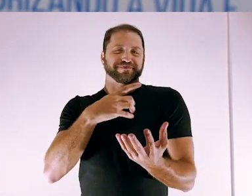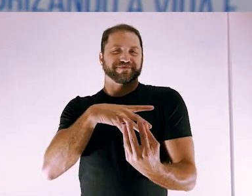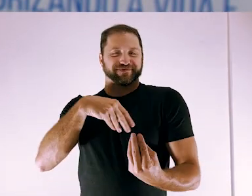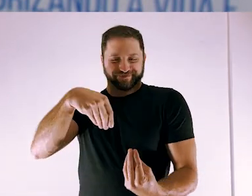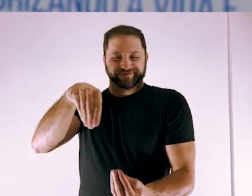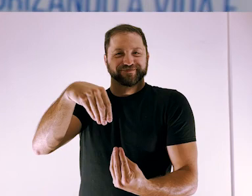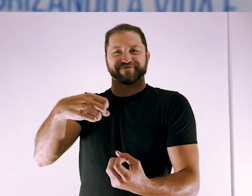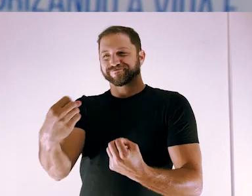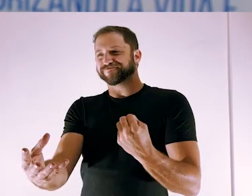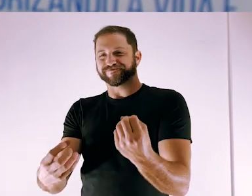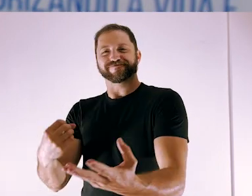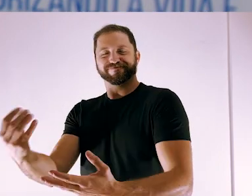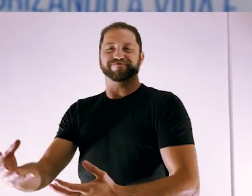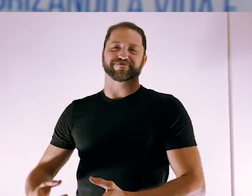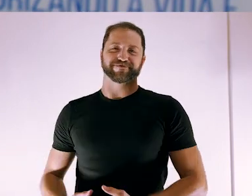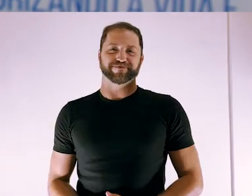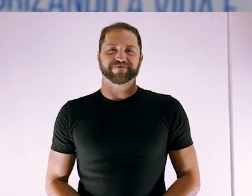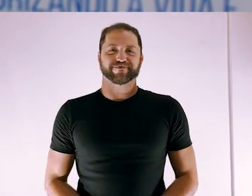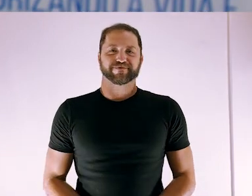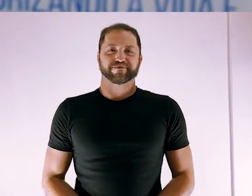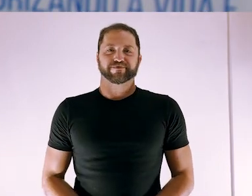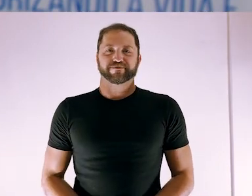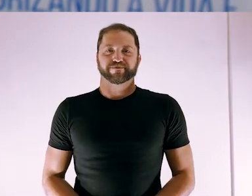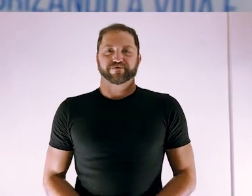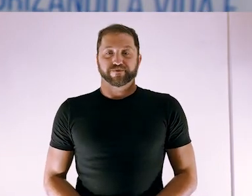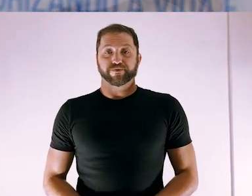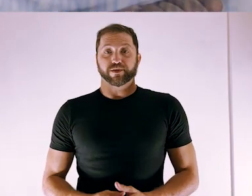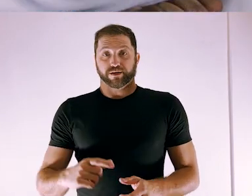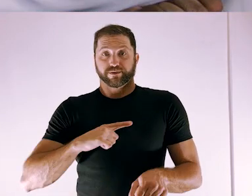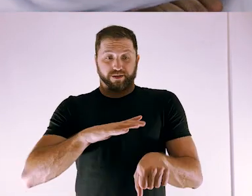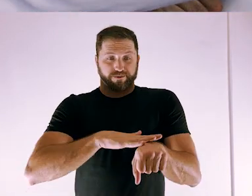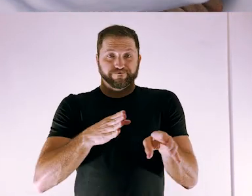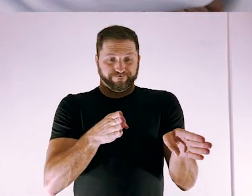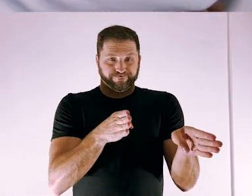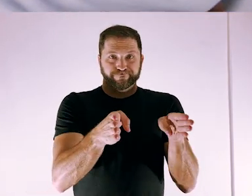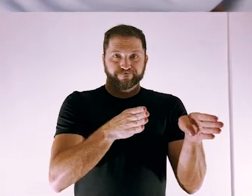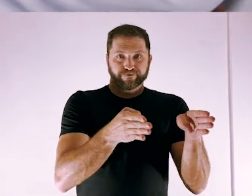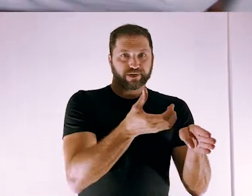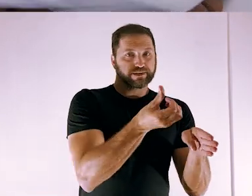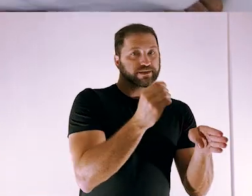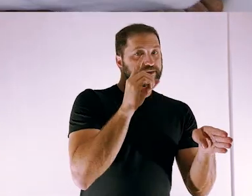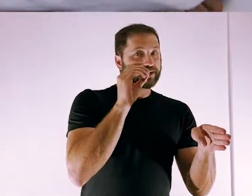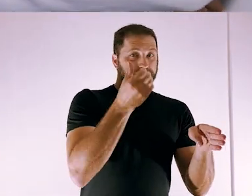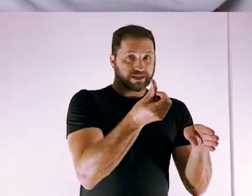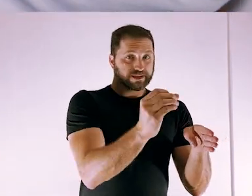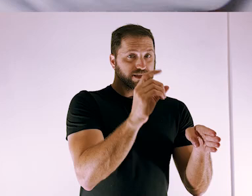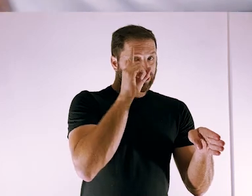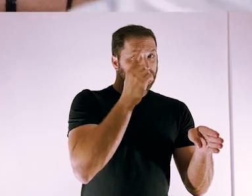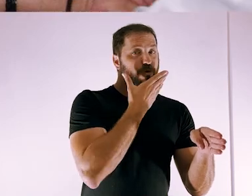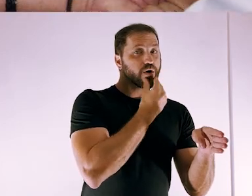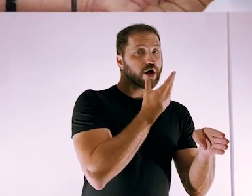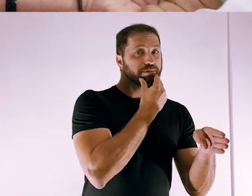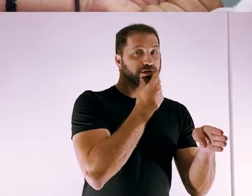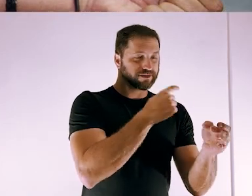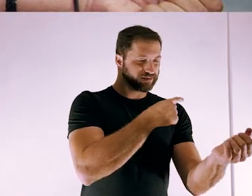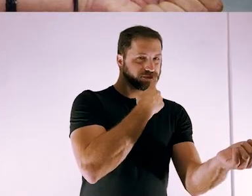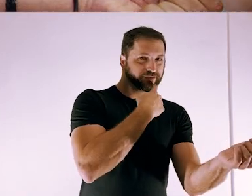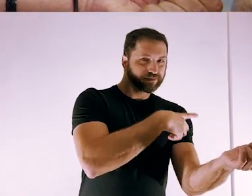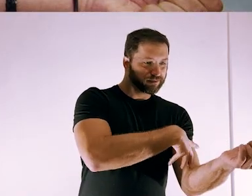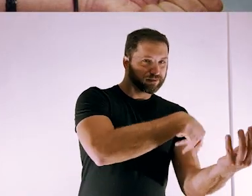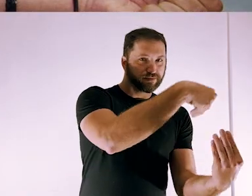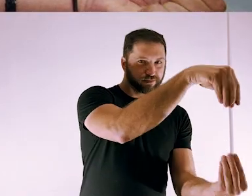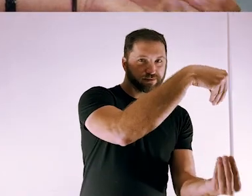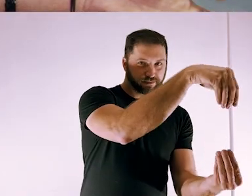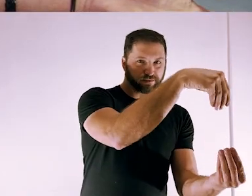que vão receber e aproveitar esse momento de doação. Existe uma janela de 60 dias entre as doações de